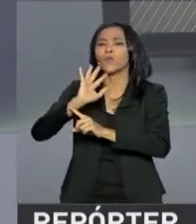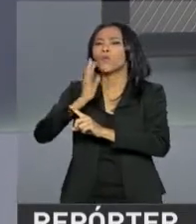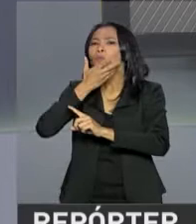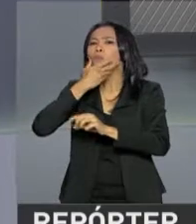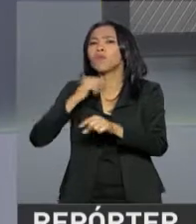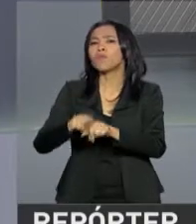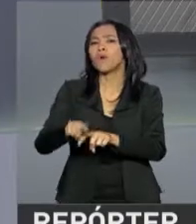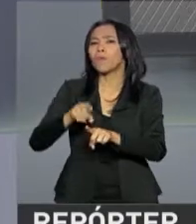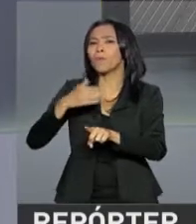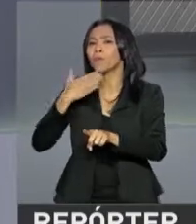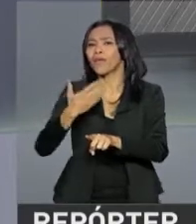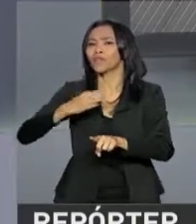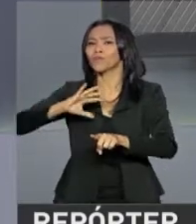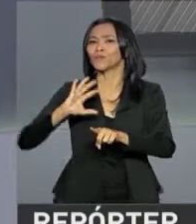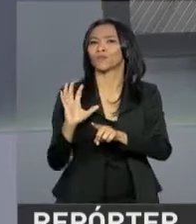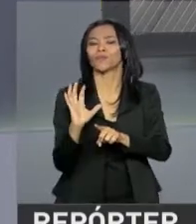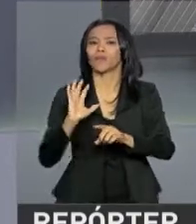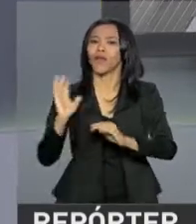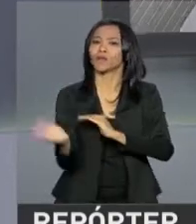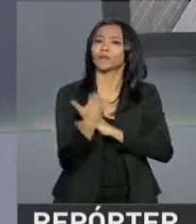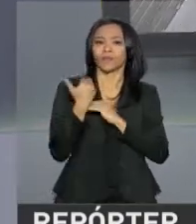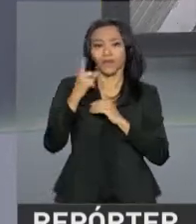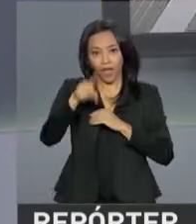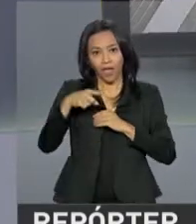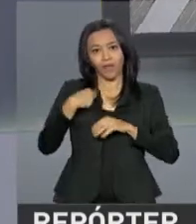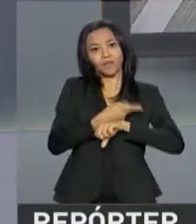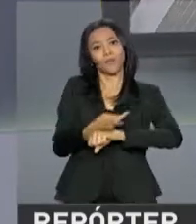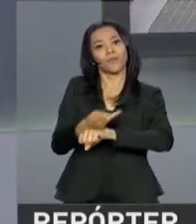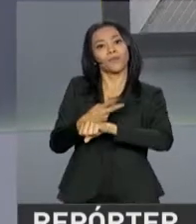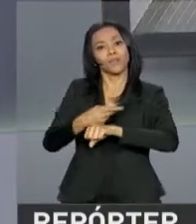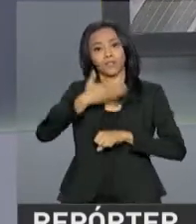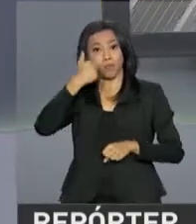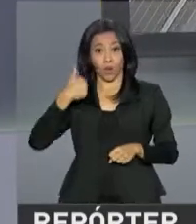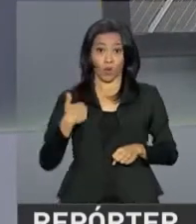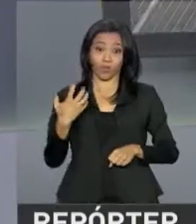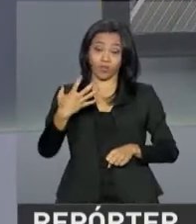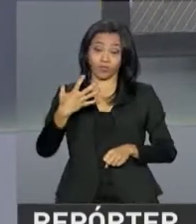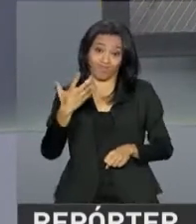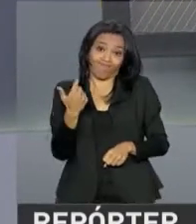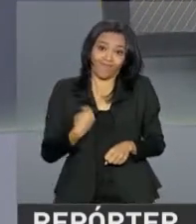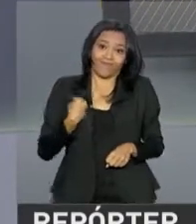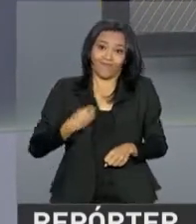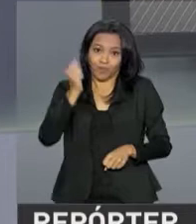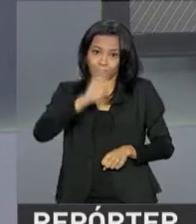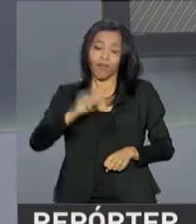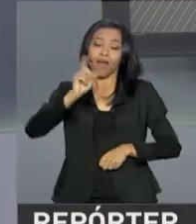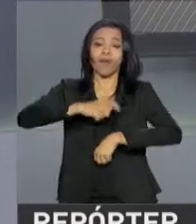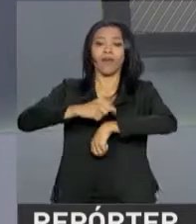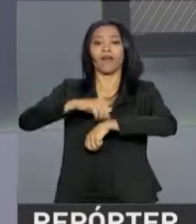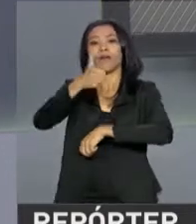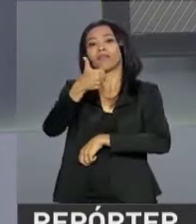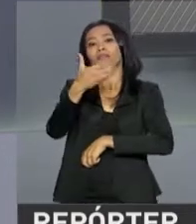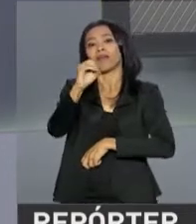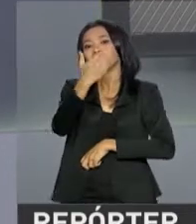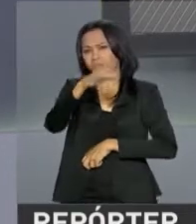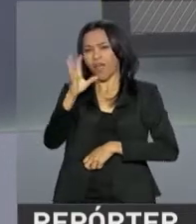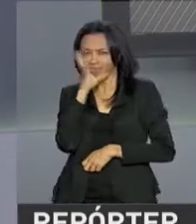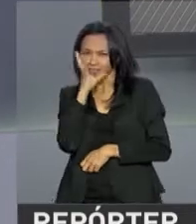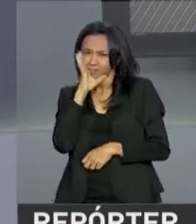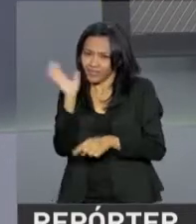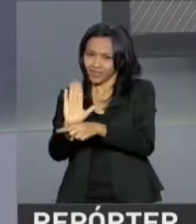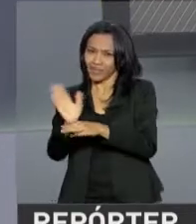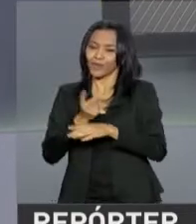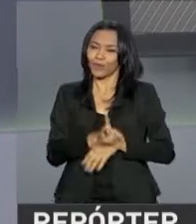imigrantes venezuelanos que buscam abrigo e melhores condições de vida no brasil será às dez e meia da noite assista